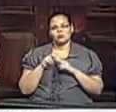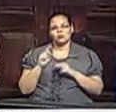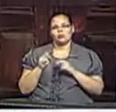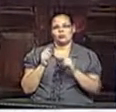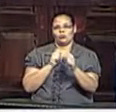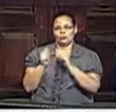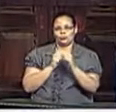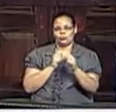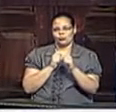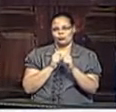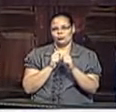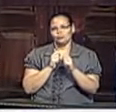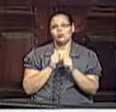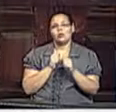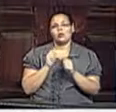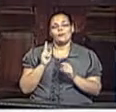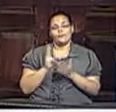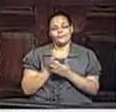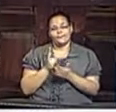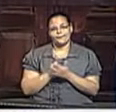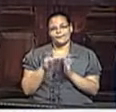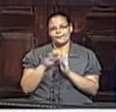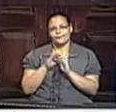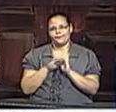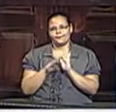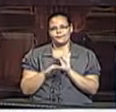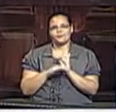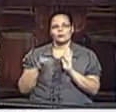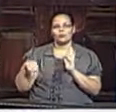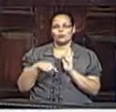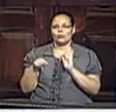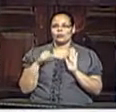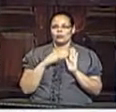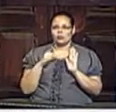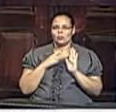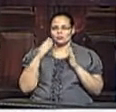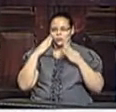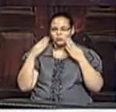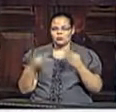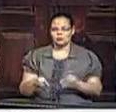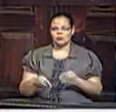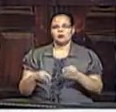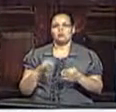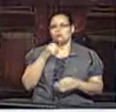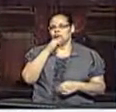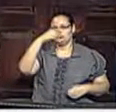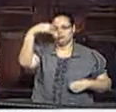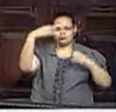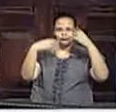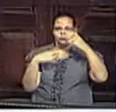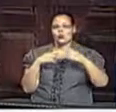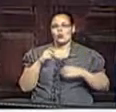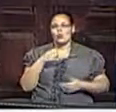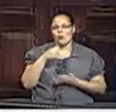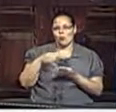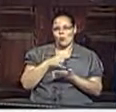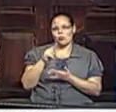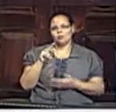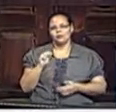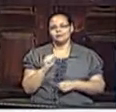econômico. E a mesma agenda nós temos também na área de minas e energias, na indústria de óleo e gás, que